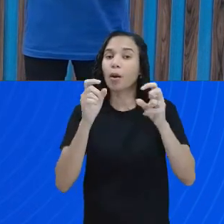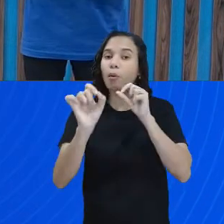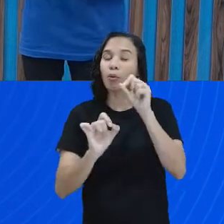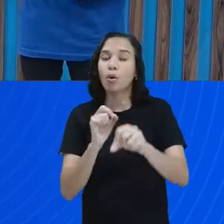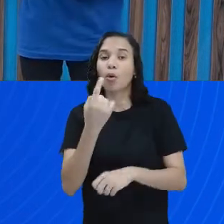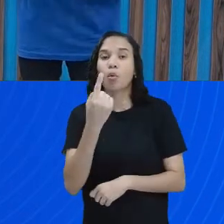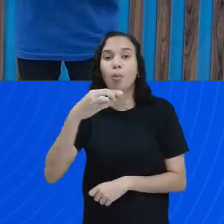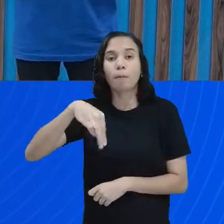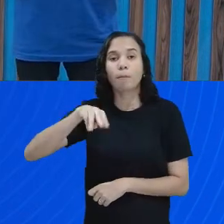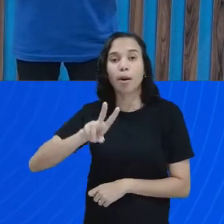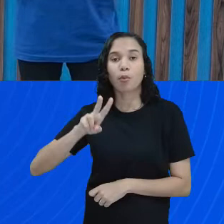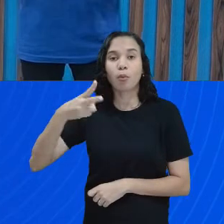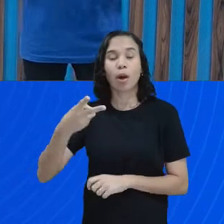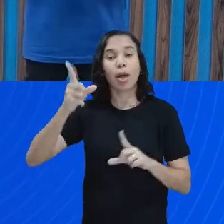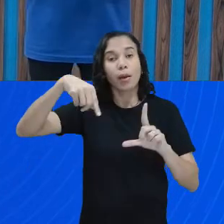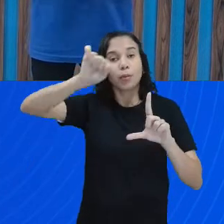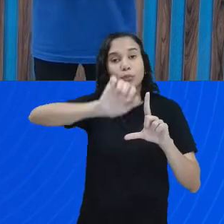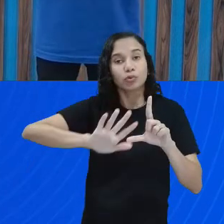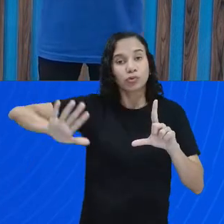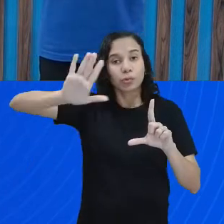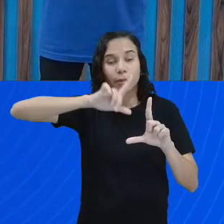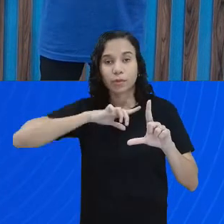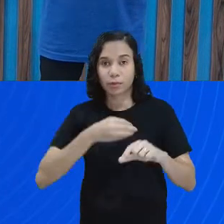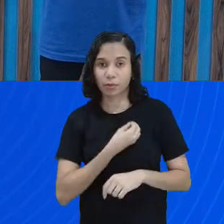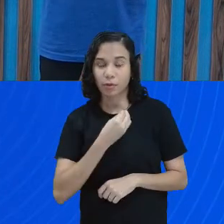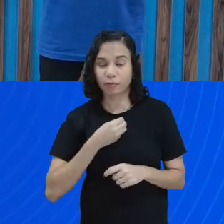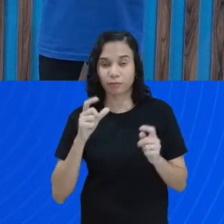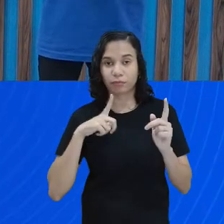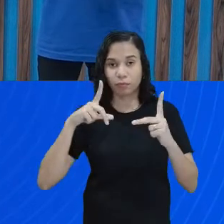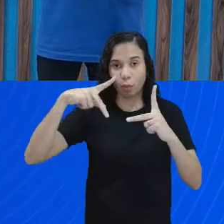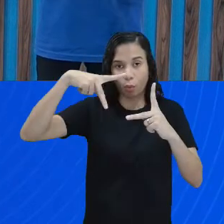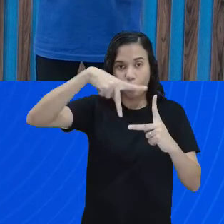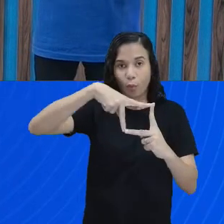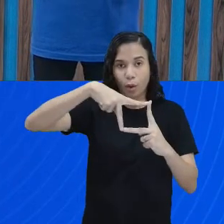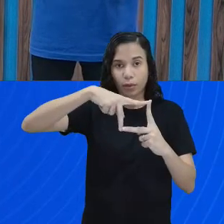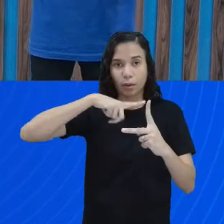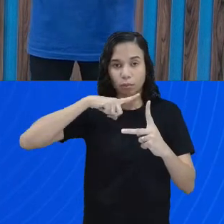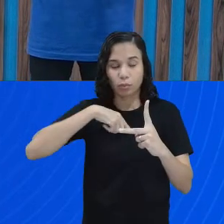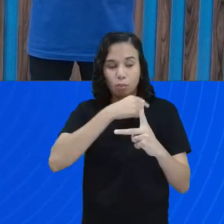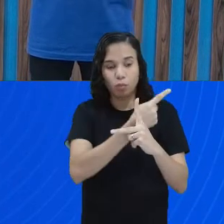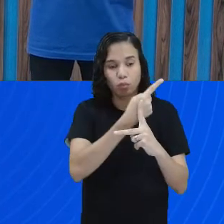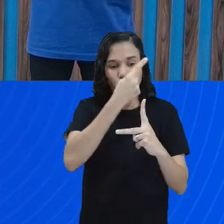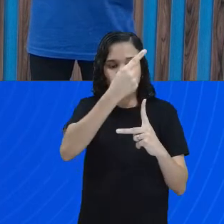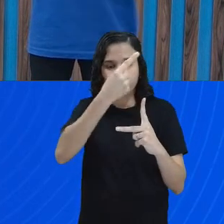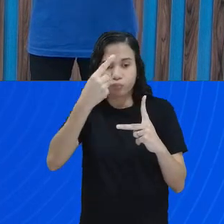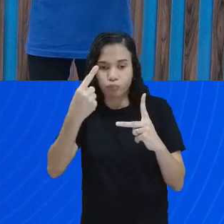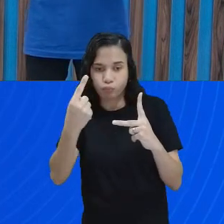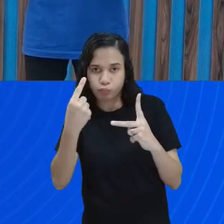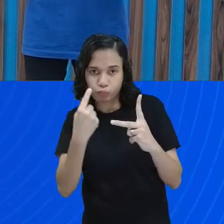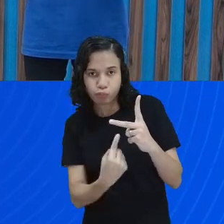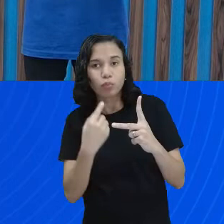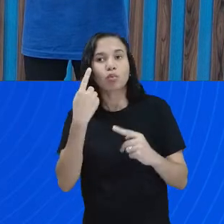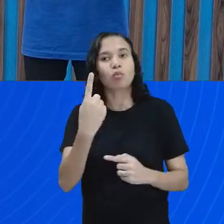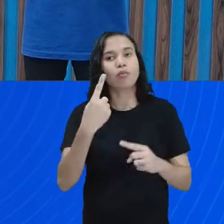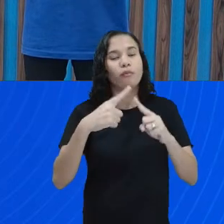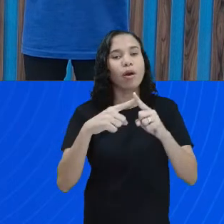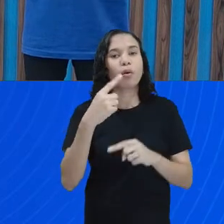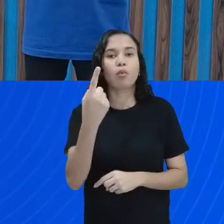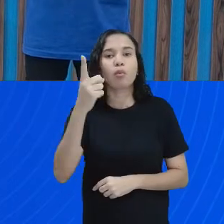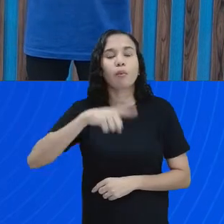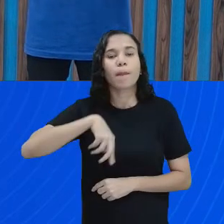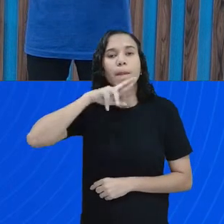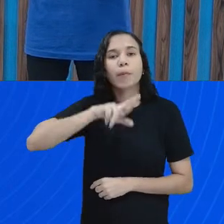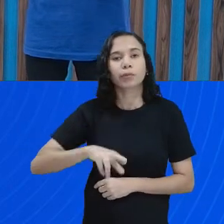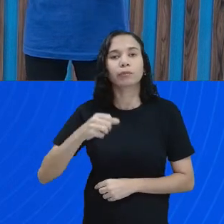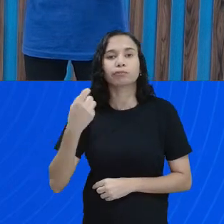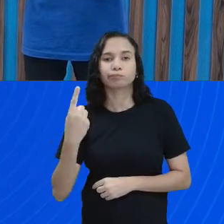1 metro quadrado é o espaço ocupado por um quadrado com lado medindo 1. porque 1 vezes 1 dá 1, e